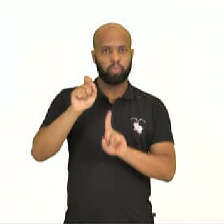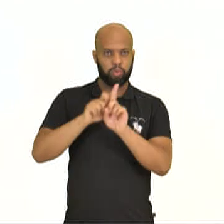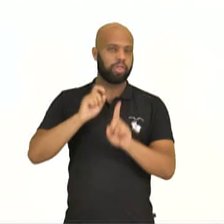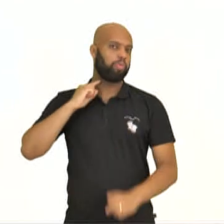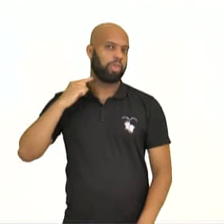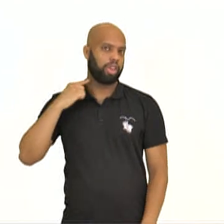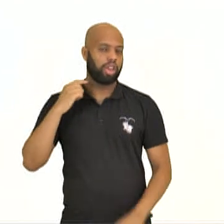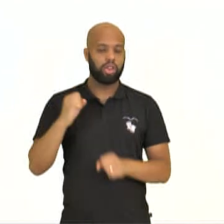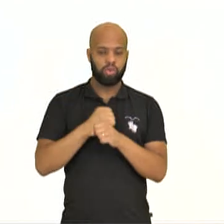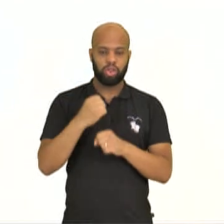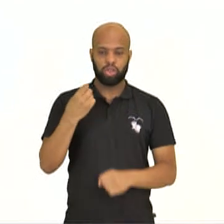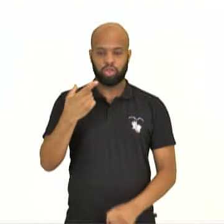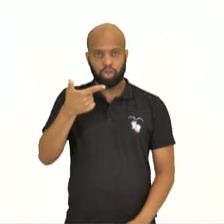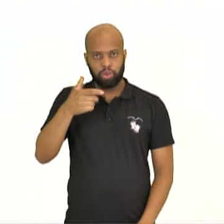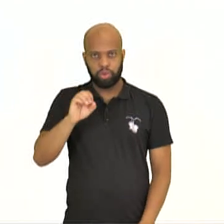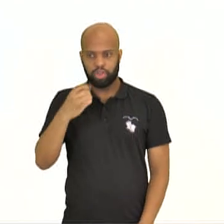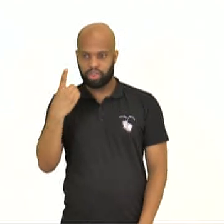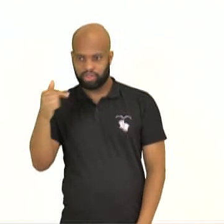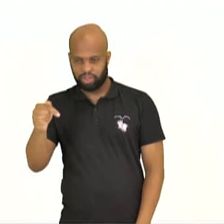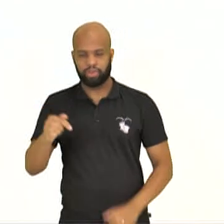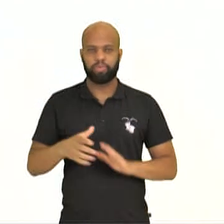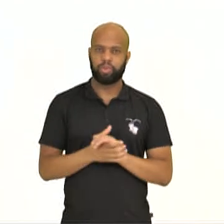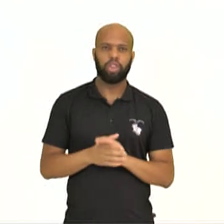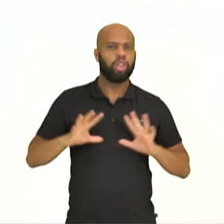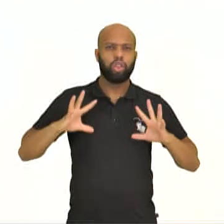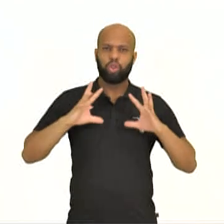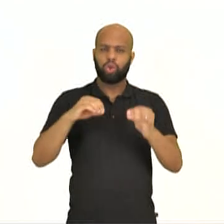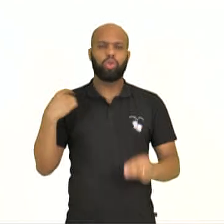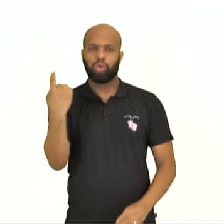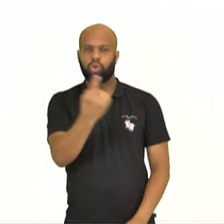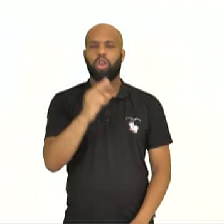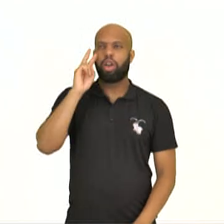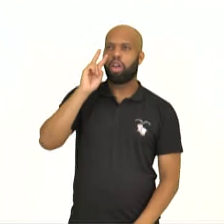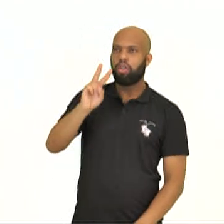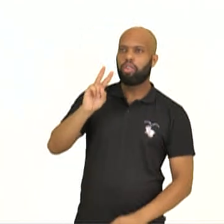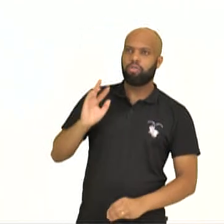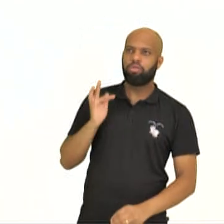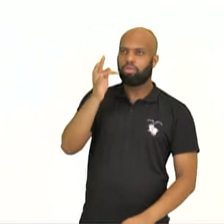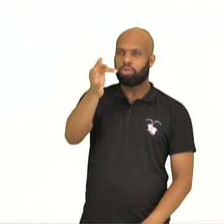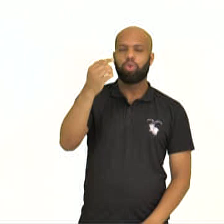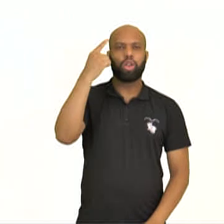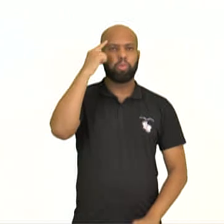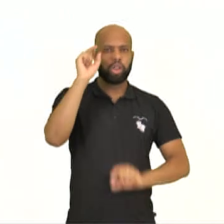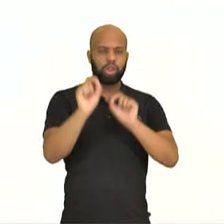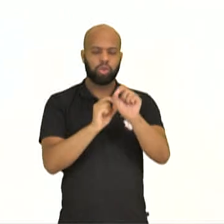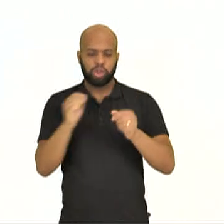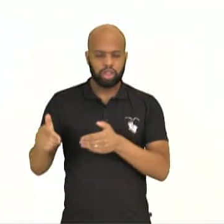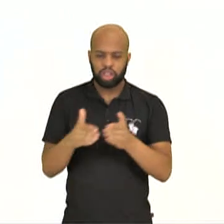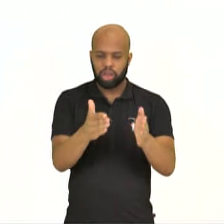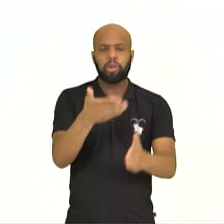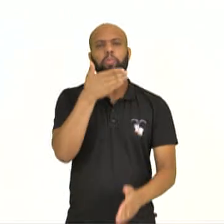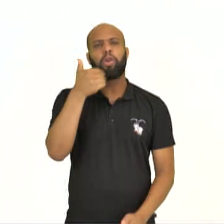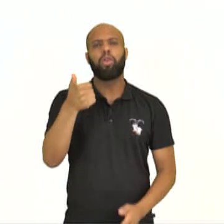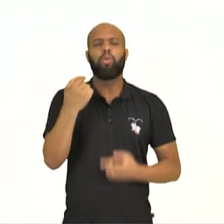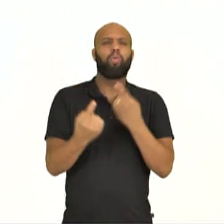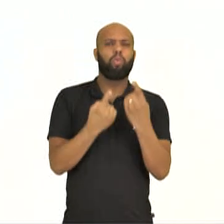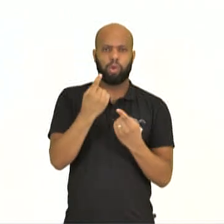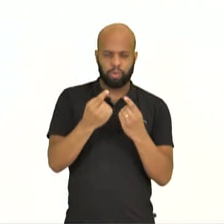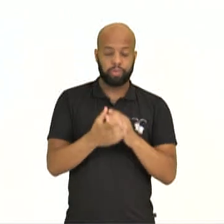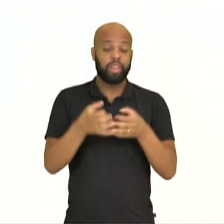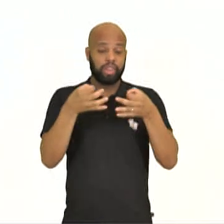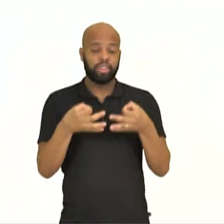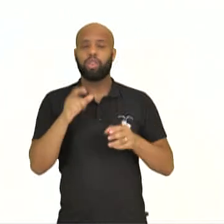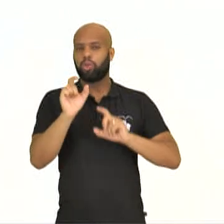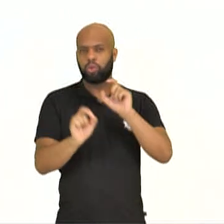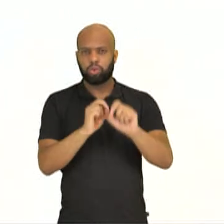25/5/2017. Todos nós, ao lançar os olhos para o horizonte, questionamos qual o melhor caminho para o futuro. Uma coisa é